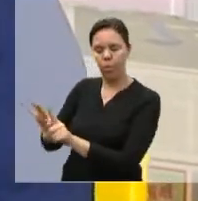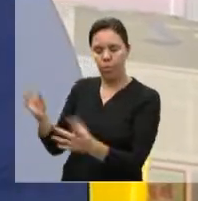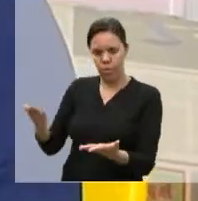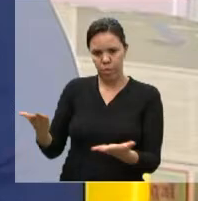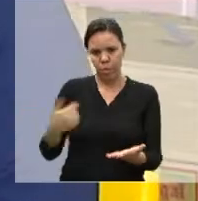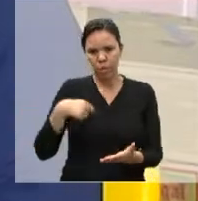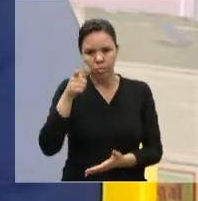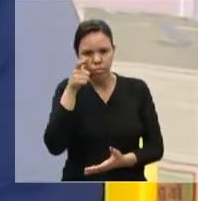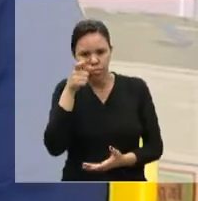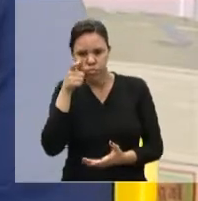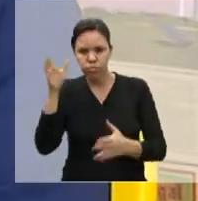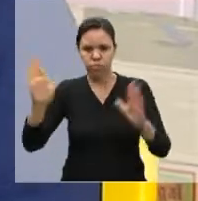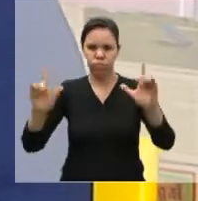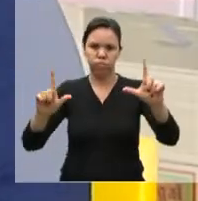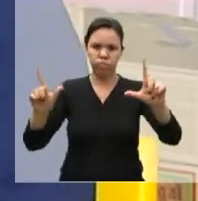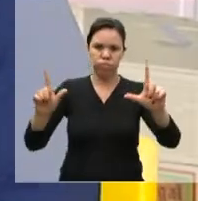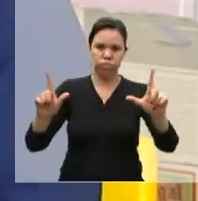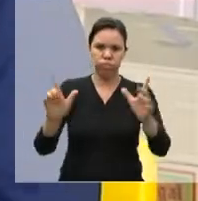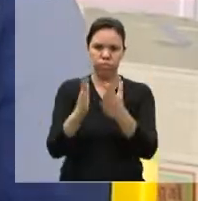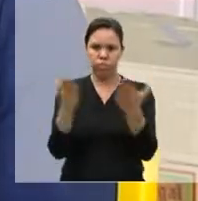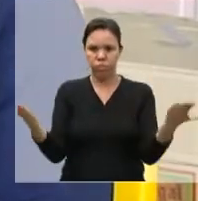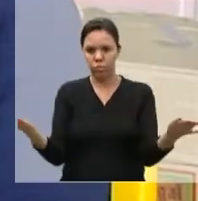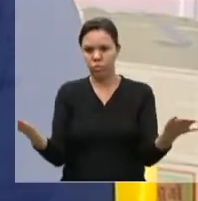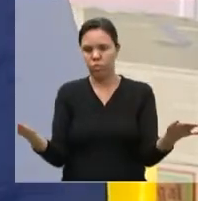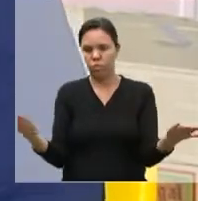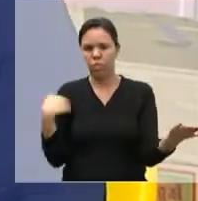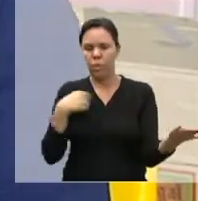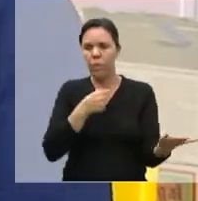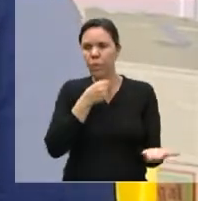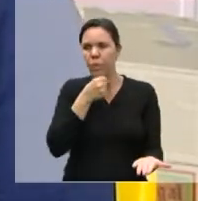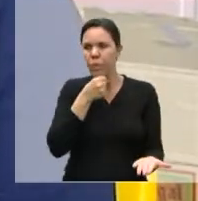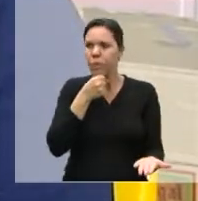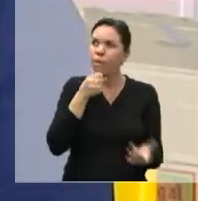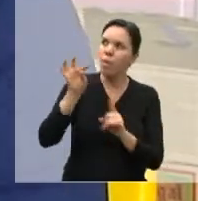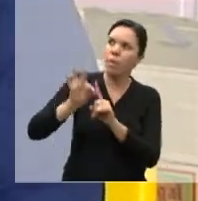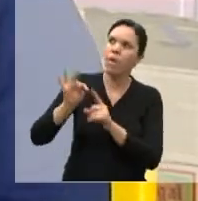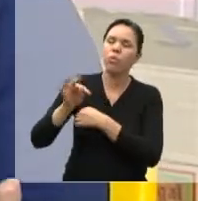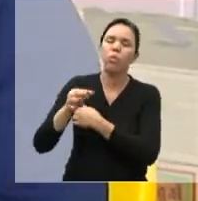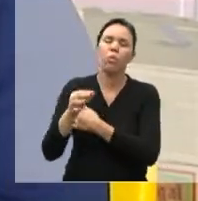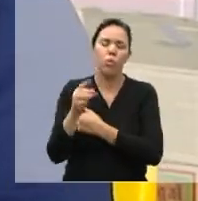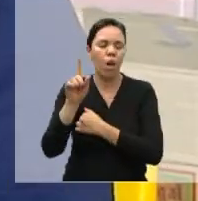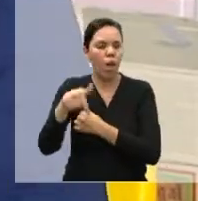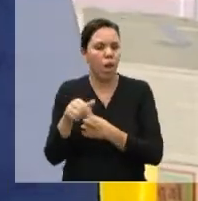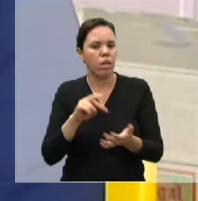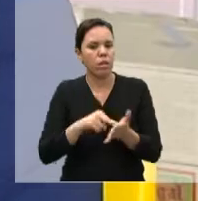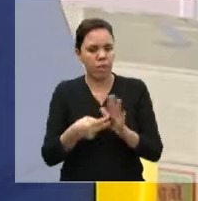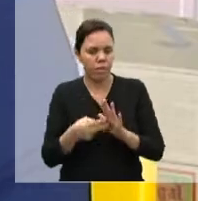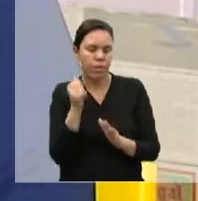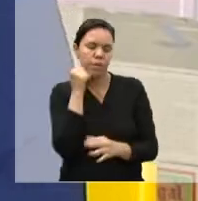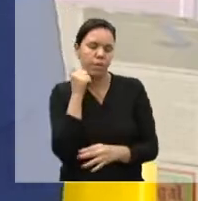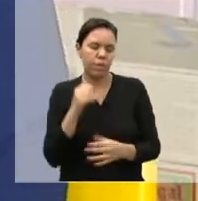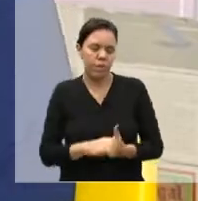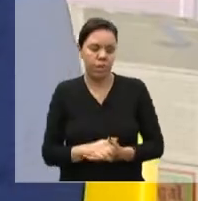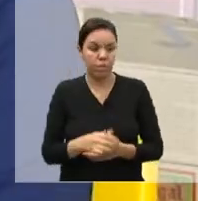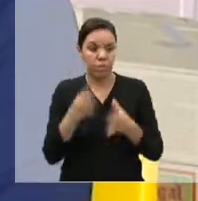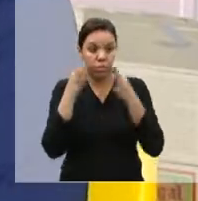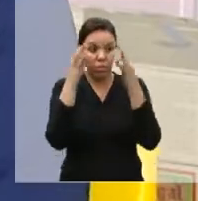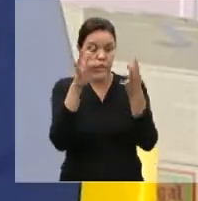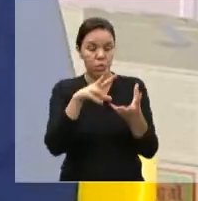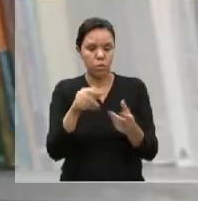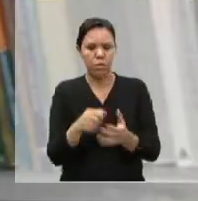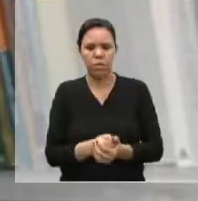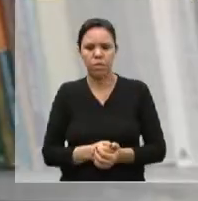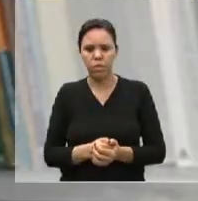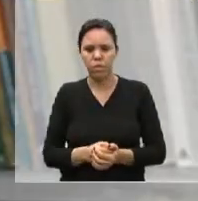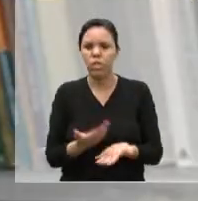jornal, vê a reportagem de meteorologia, enfim, tudo isso é fazer ciência, estar atento ao mundo que nos cerca, né? Na escola a